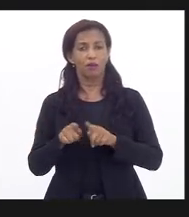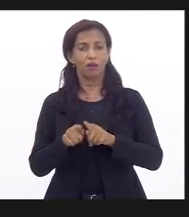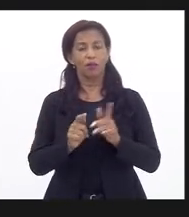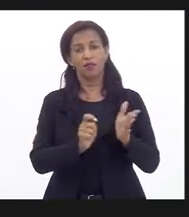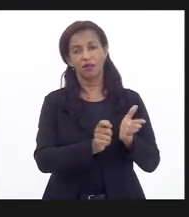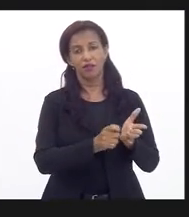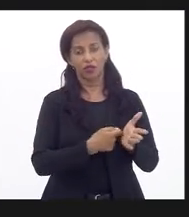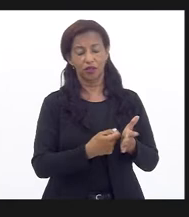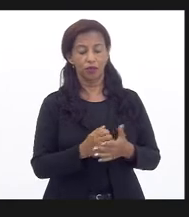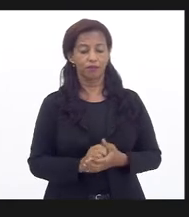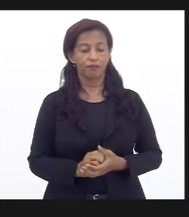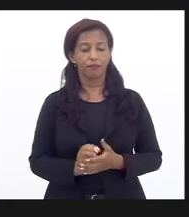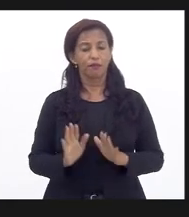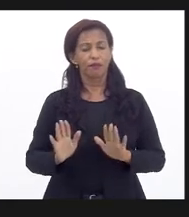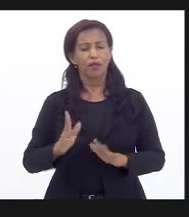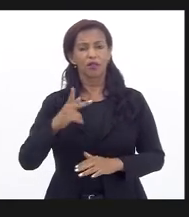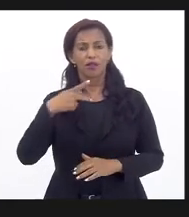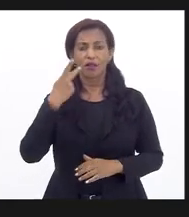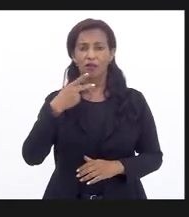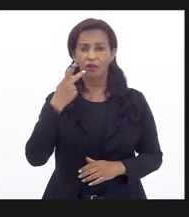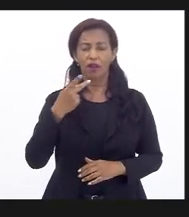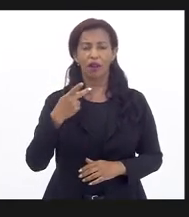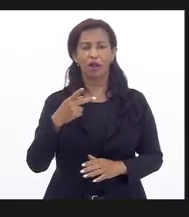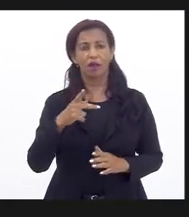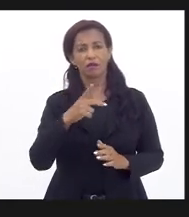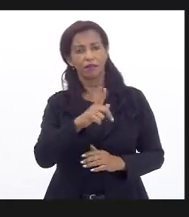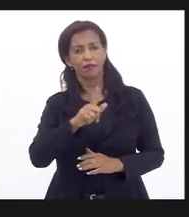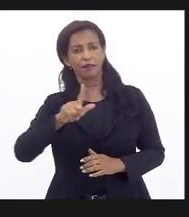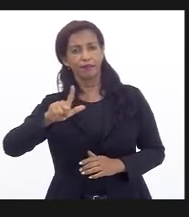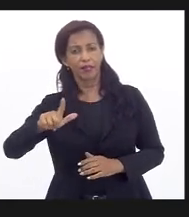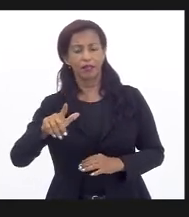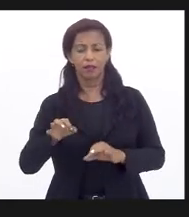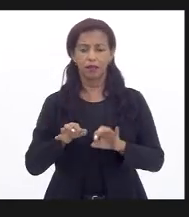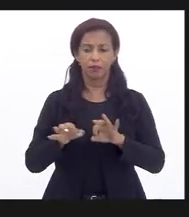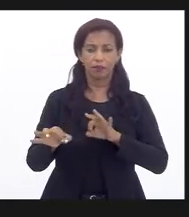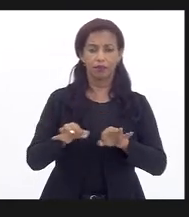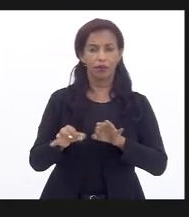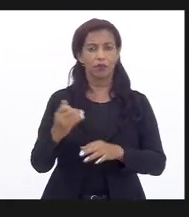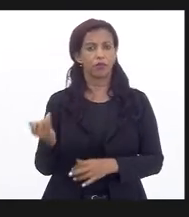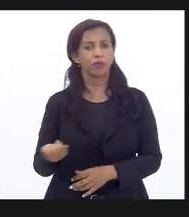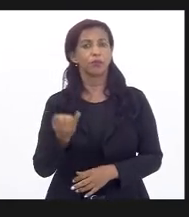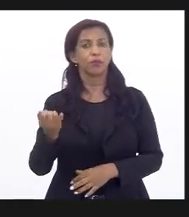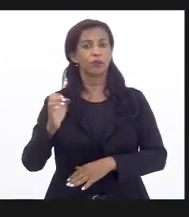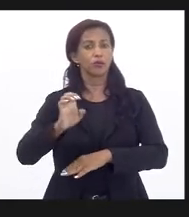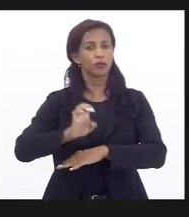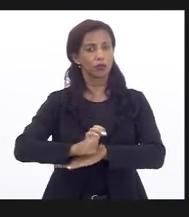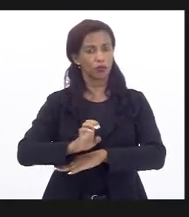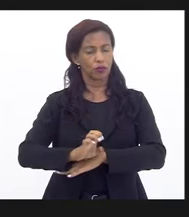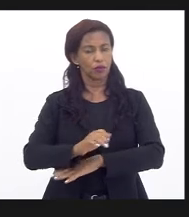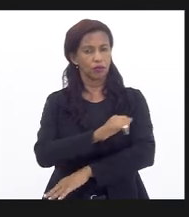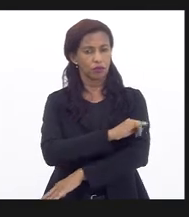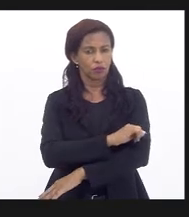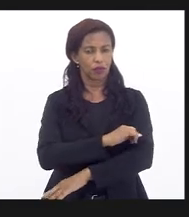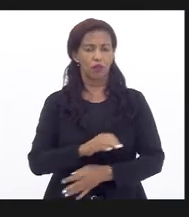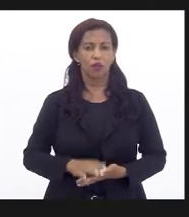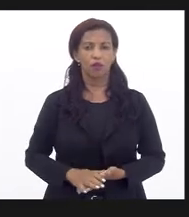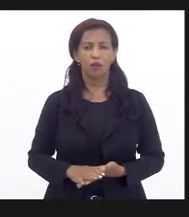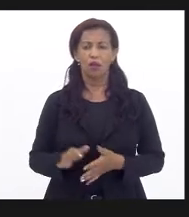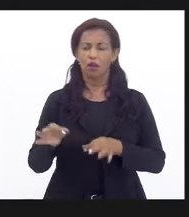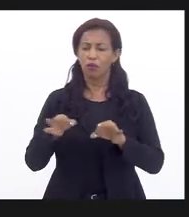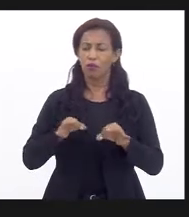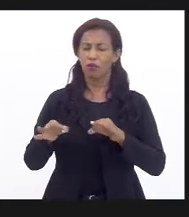inscrito. Mas falar, não é, desse projeto importante para o nosso estado do Rio. É um projeto